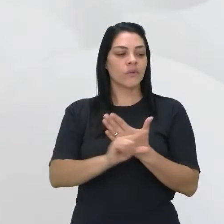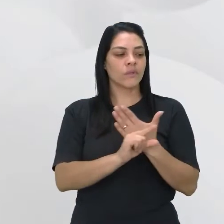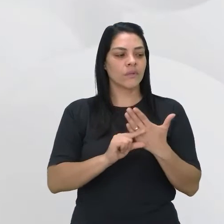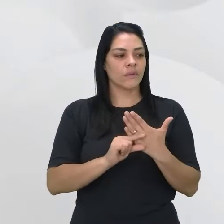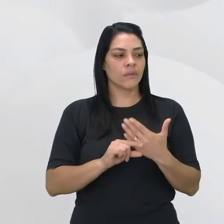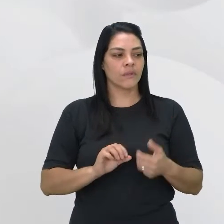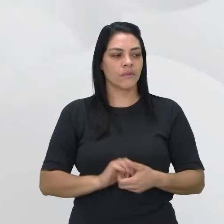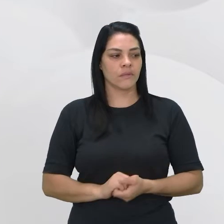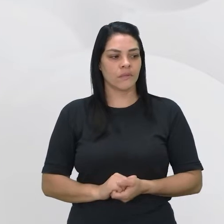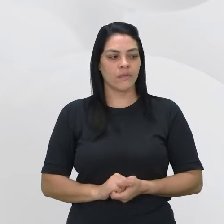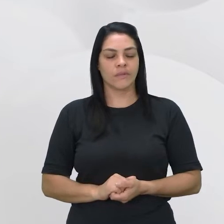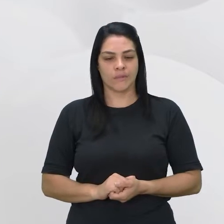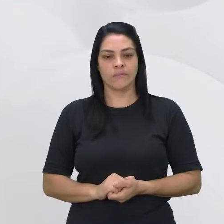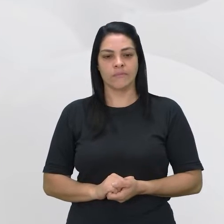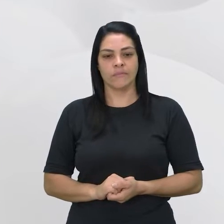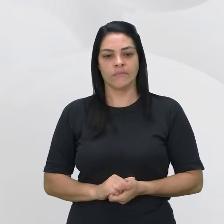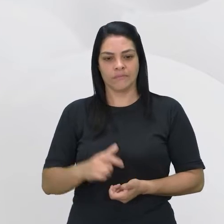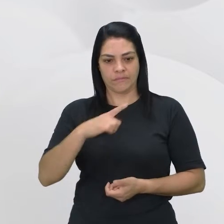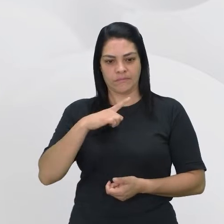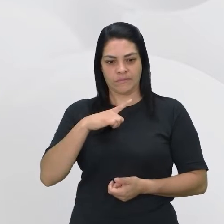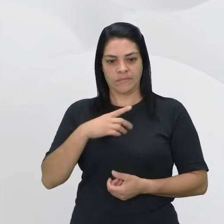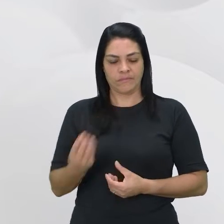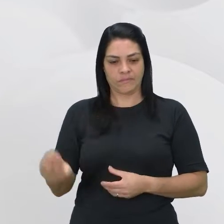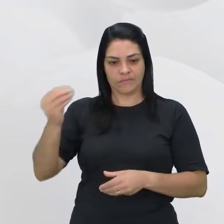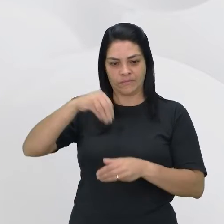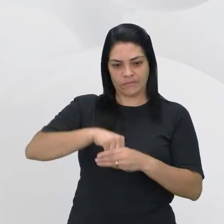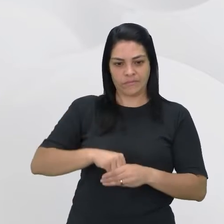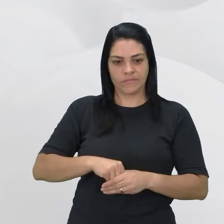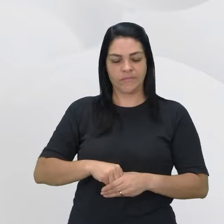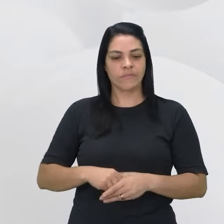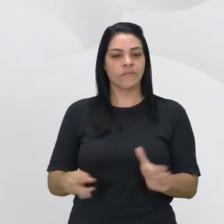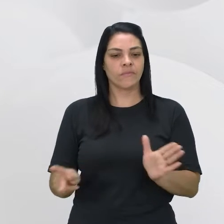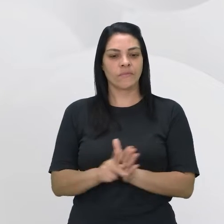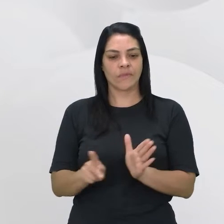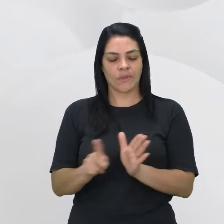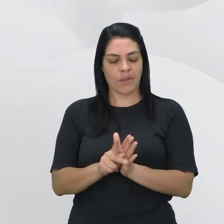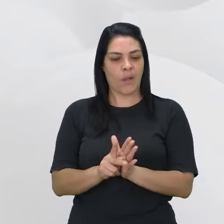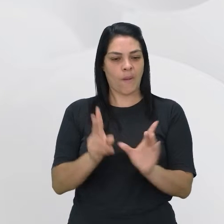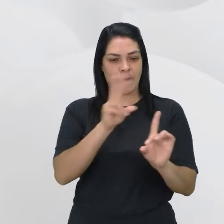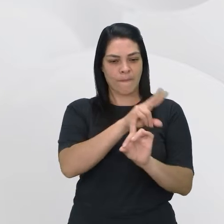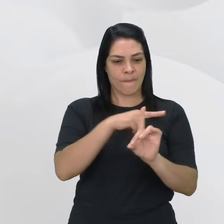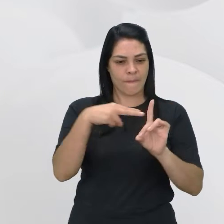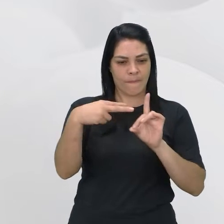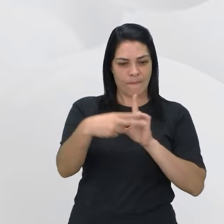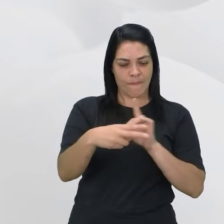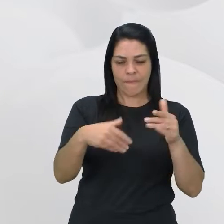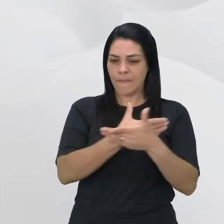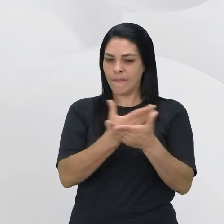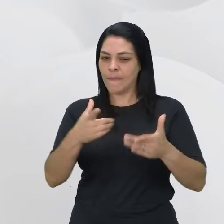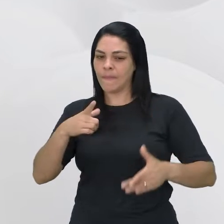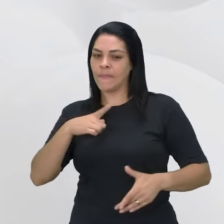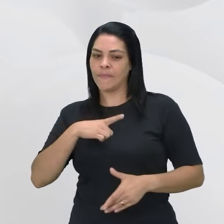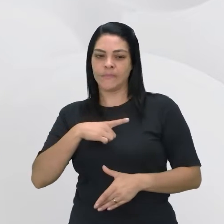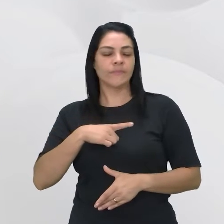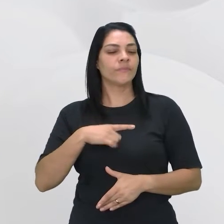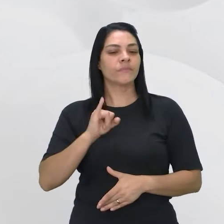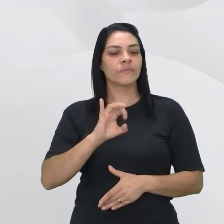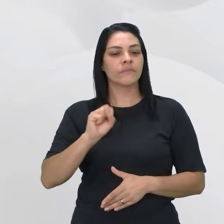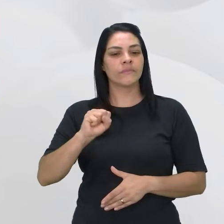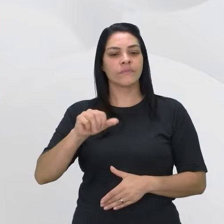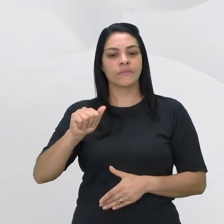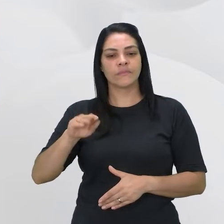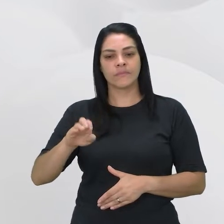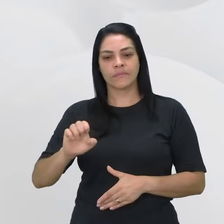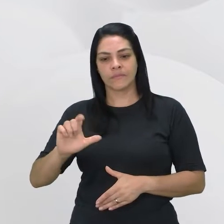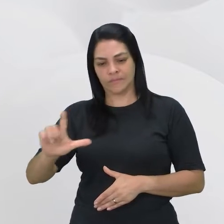nos inspiram, né, dentro dessa perspectiva da educação ambiental crítica. Então, a gente tem aqui a Isabel de Carvalho, que fala a educação